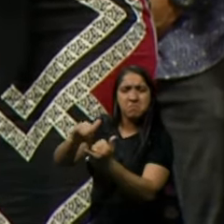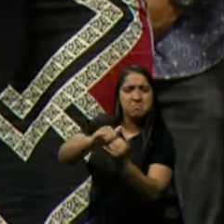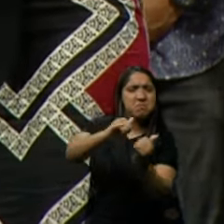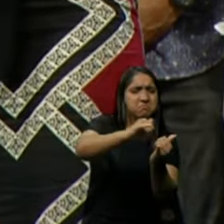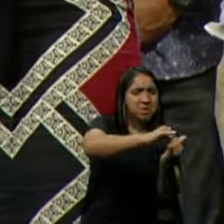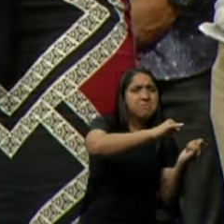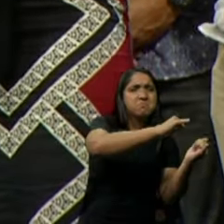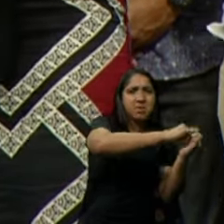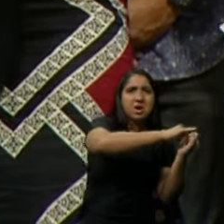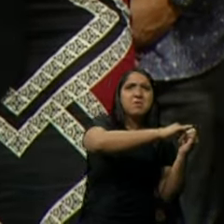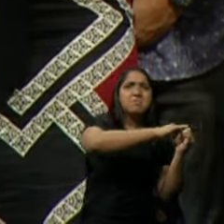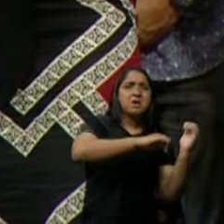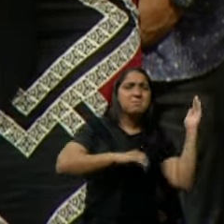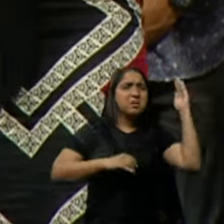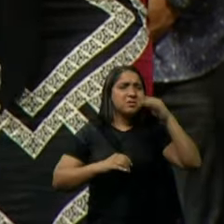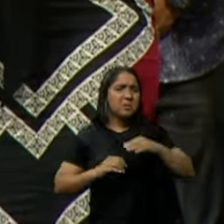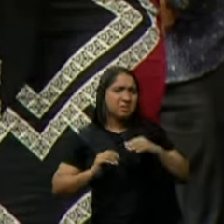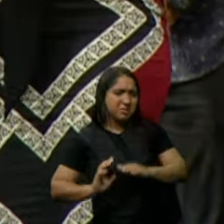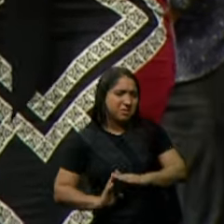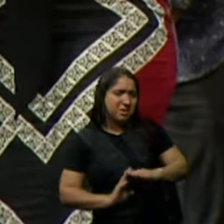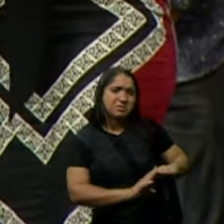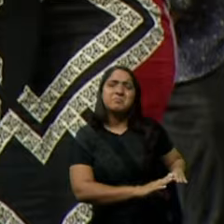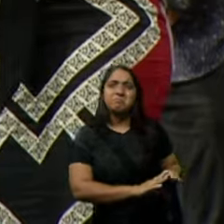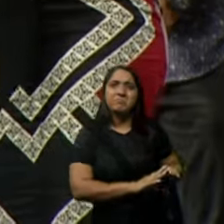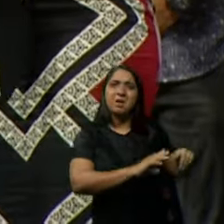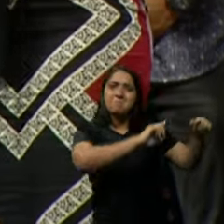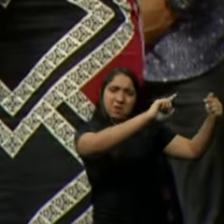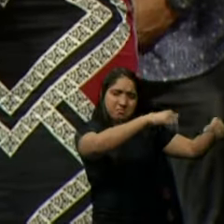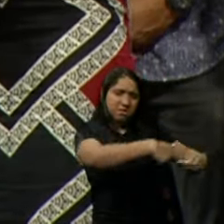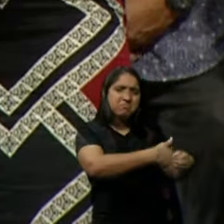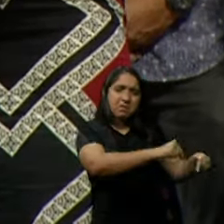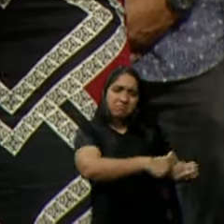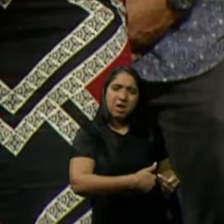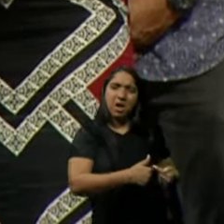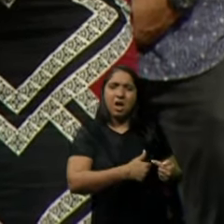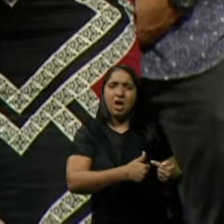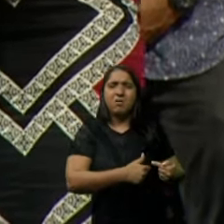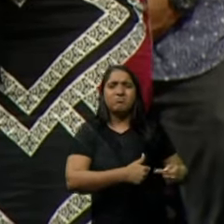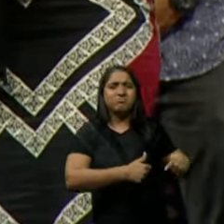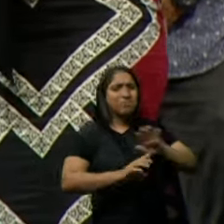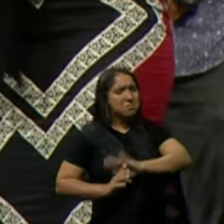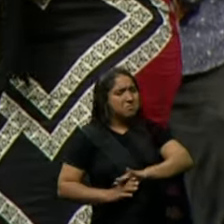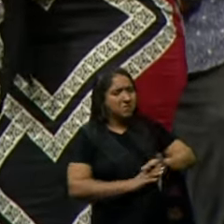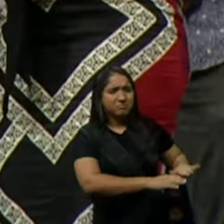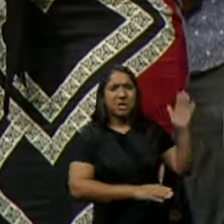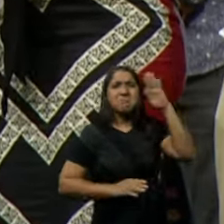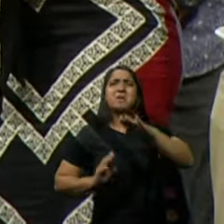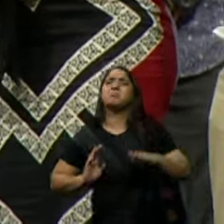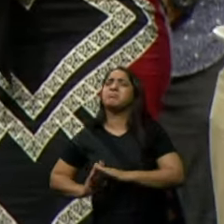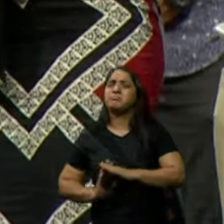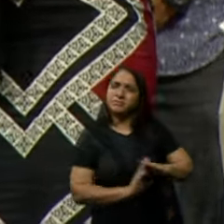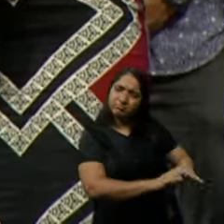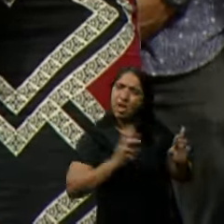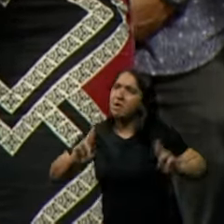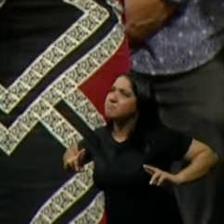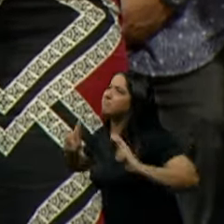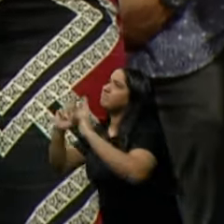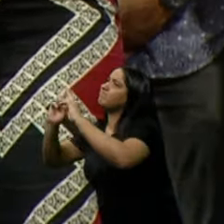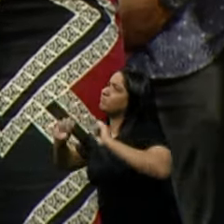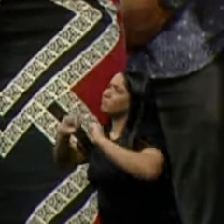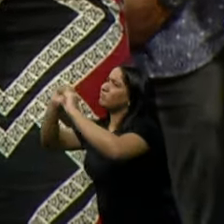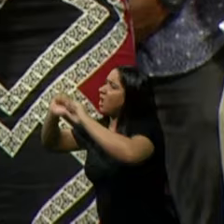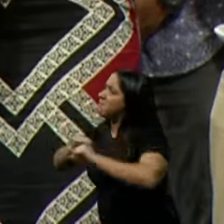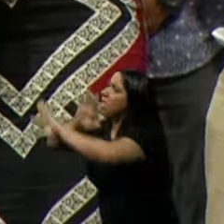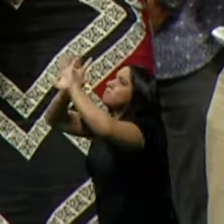estrangeiros assim como os outros que não estão vendo e não nos deixeis cair em tentação mas livra-nos do mal porque teu e o reino